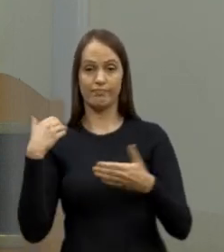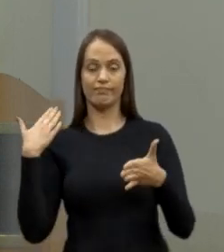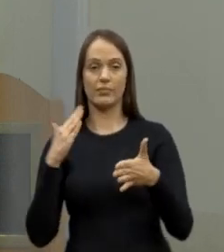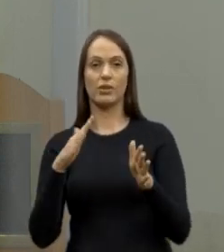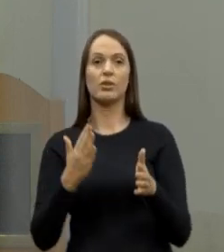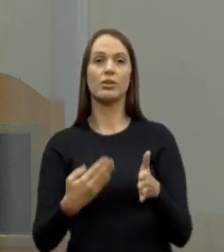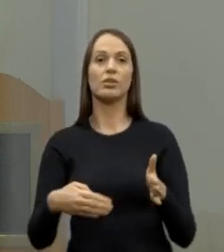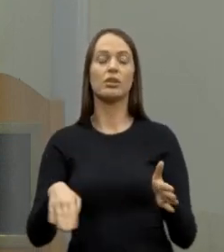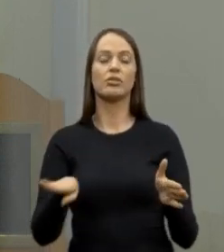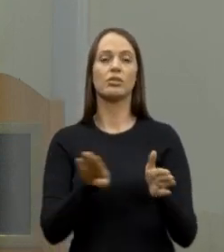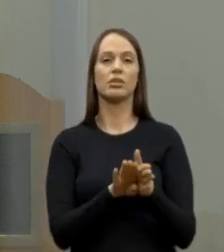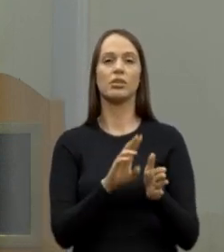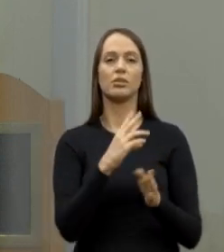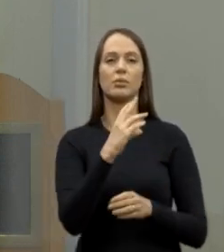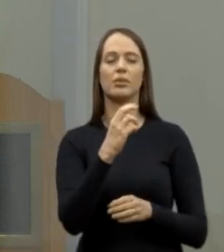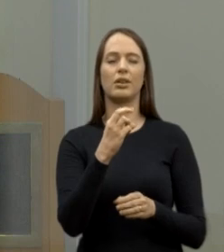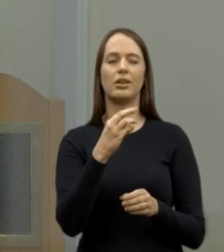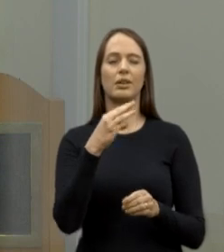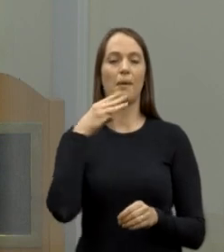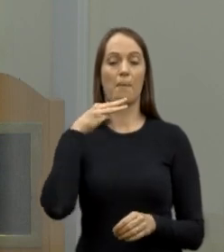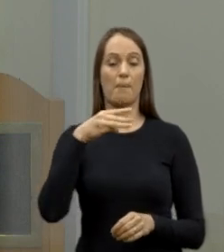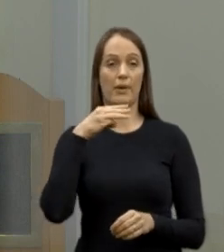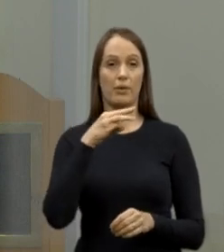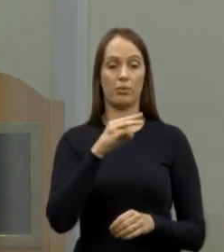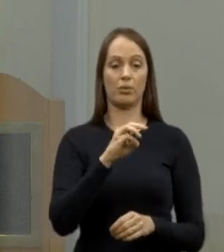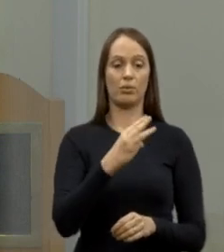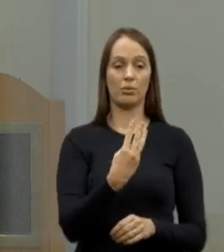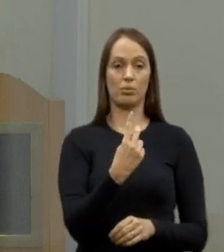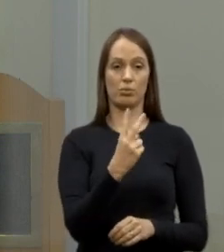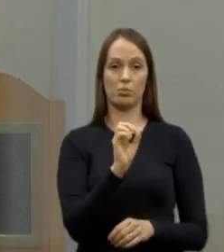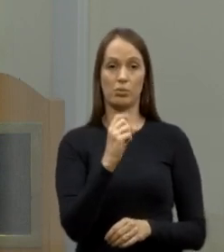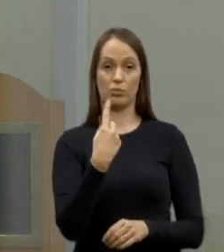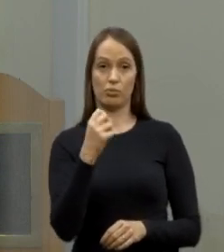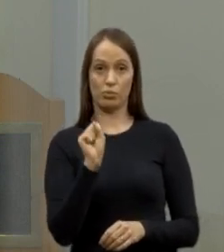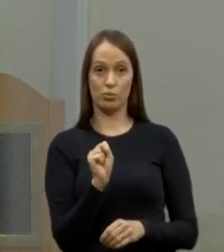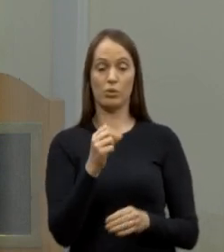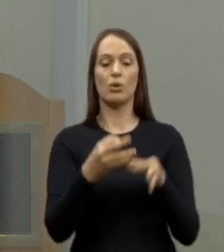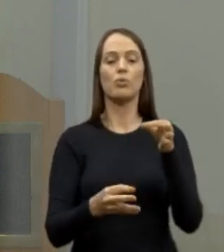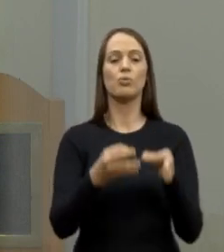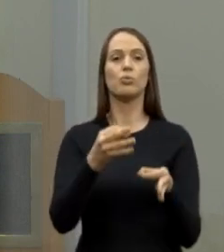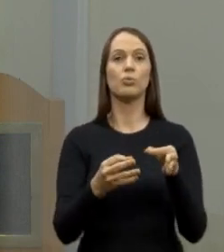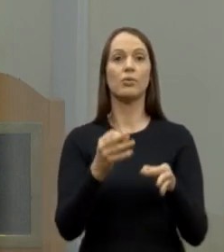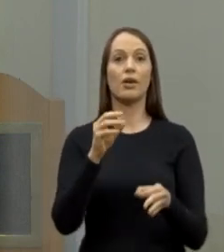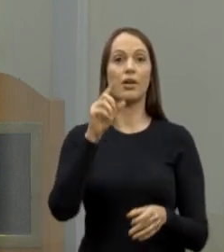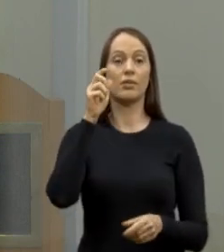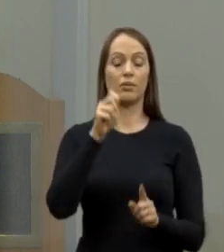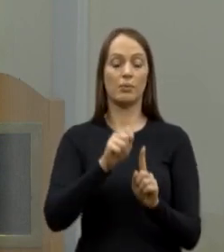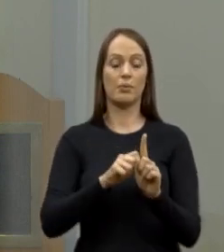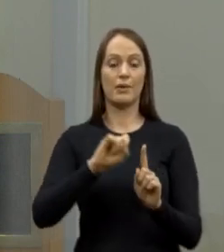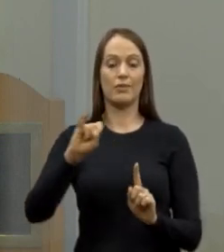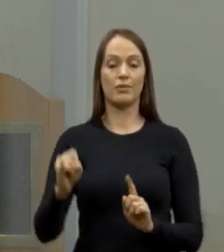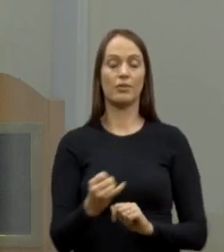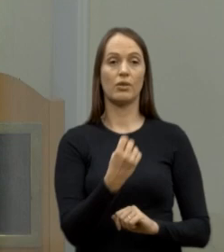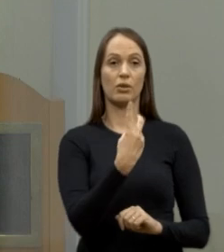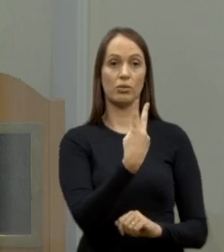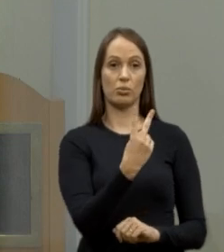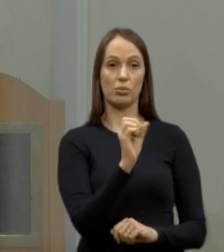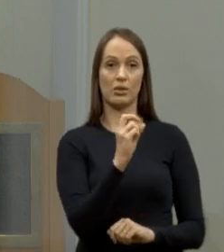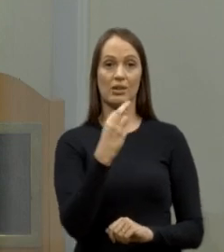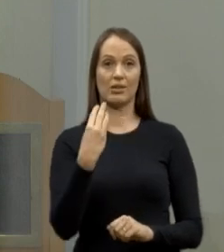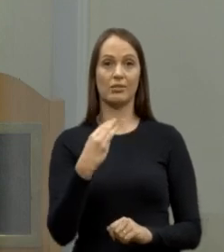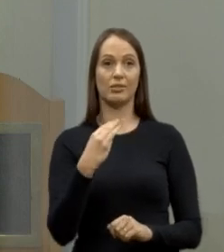só puderam ser finalmente julgadas em janeiro de 2023. Foi adiamento em cima